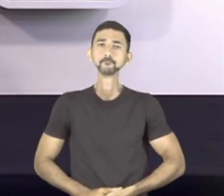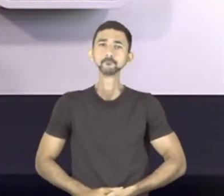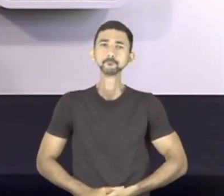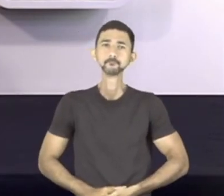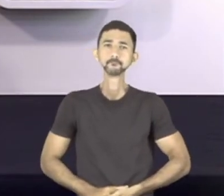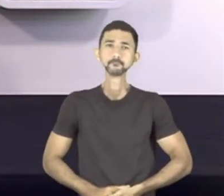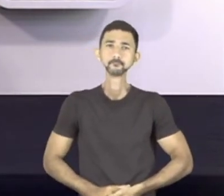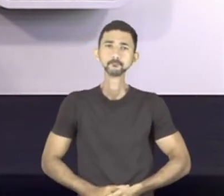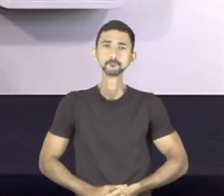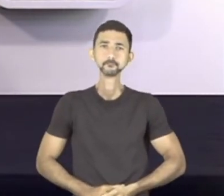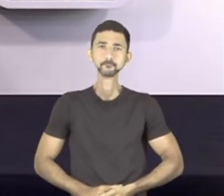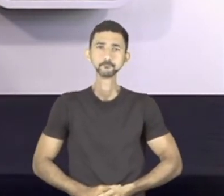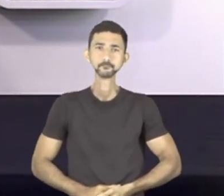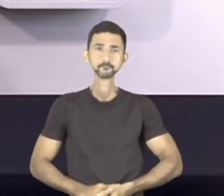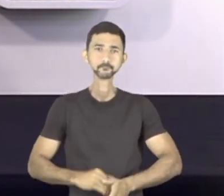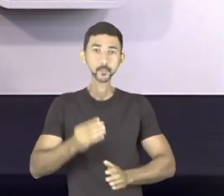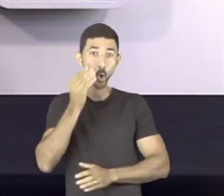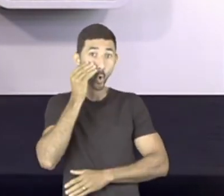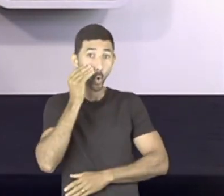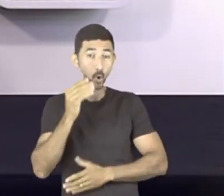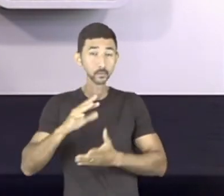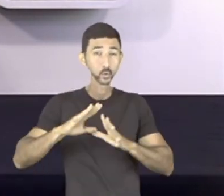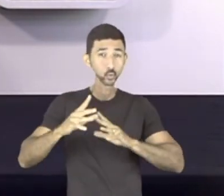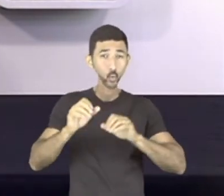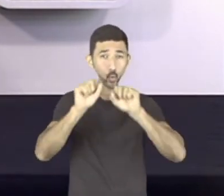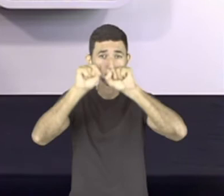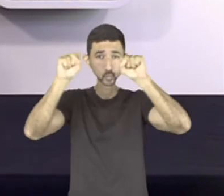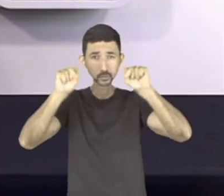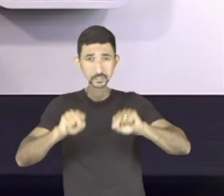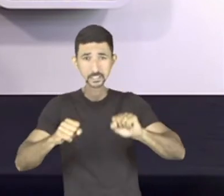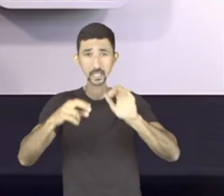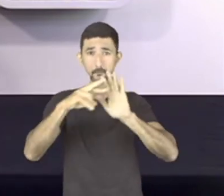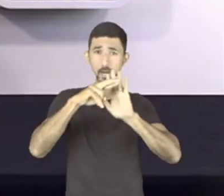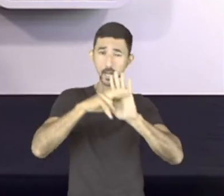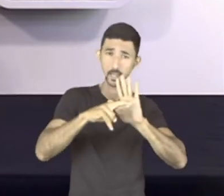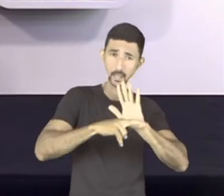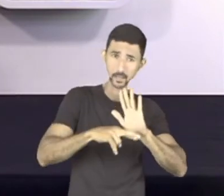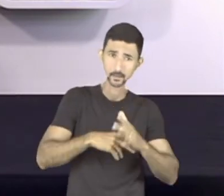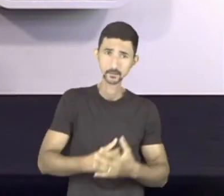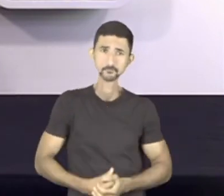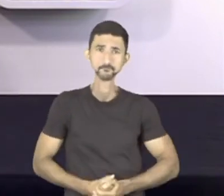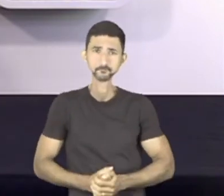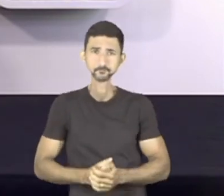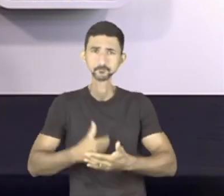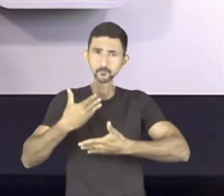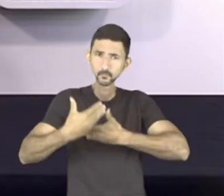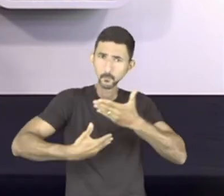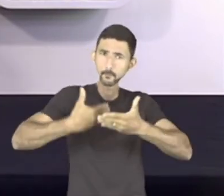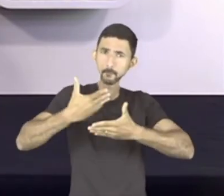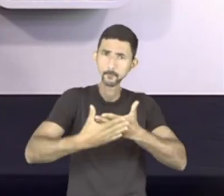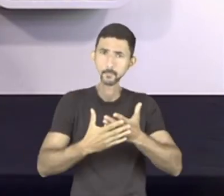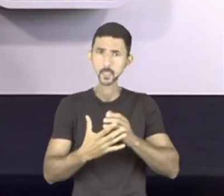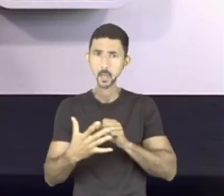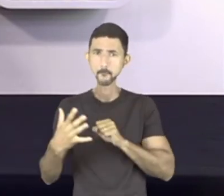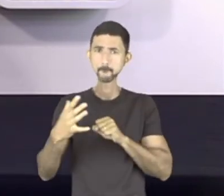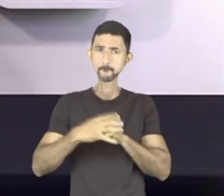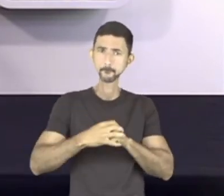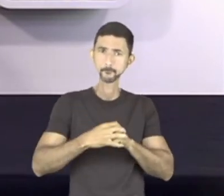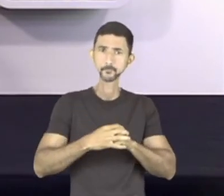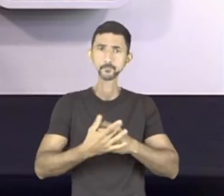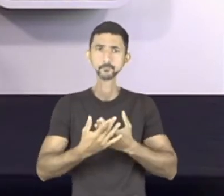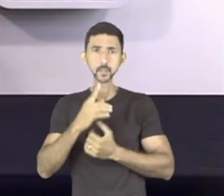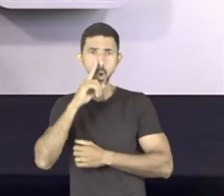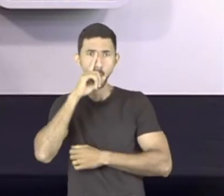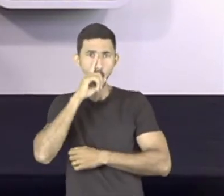Então, vejam que existe todo um sistema de regras para preservar